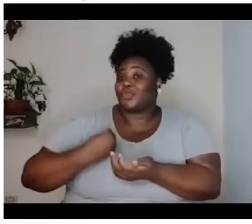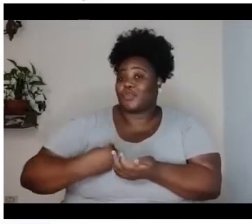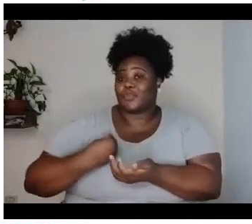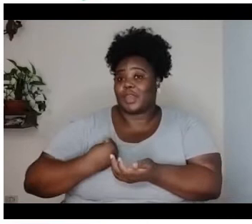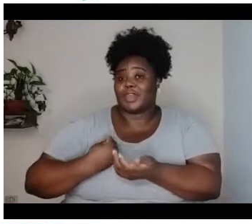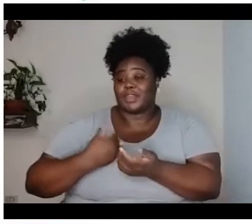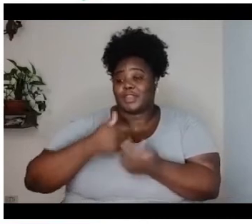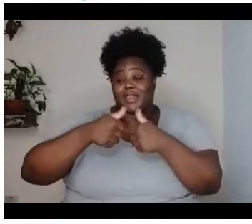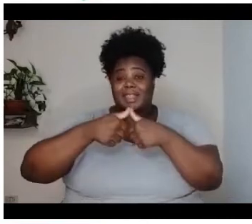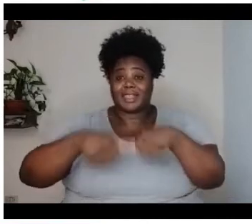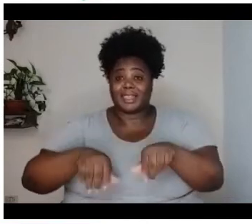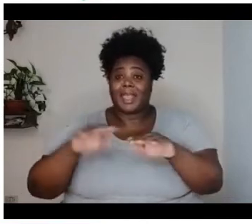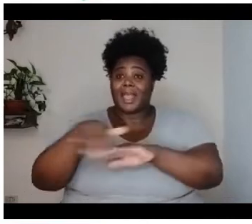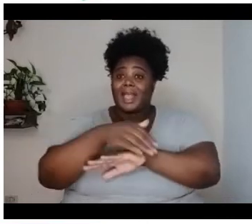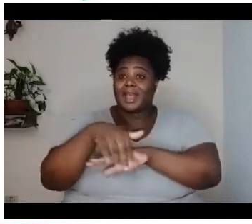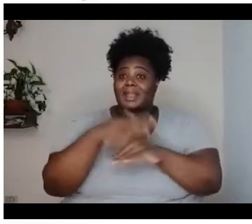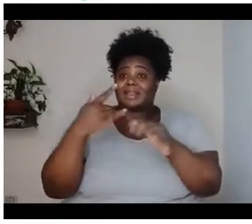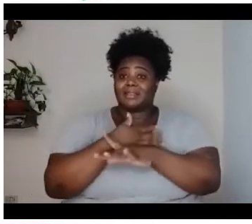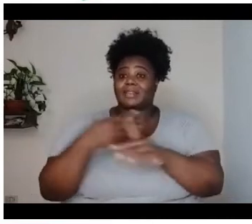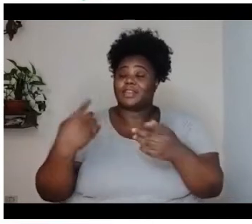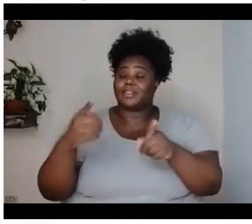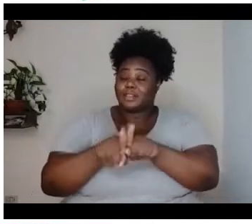estar na cidade, mas também de inspiração?